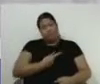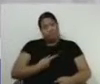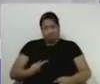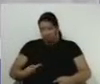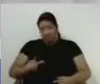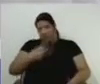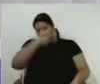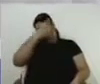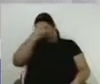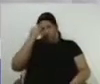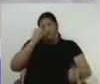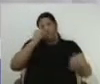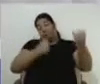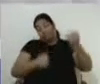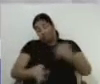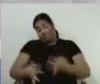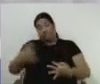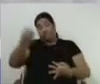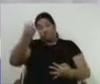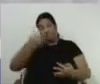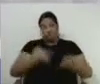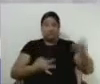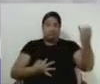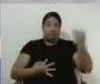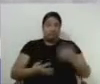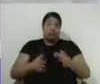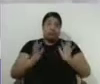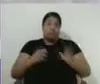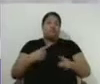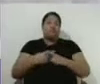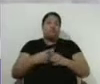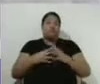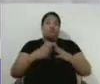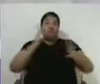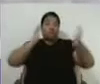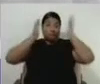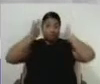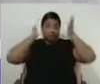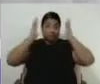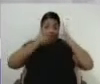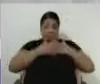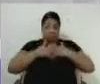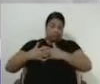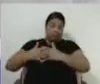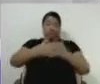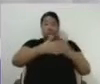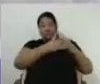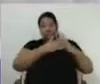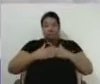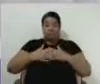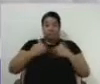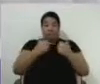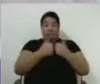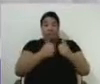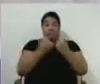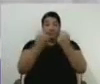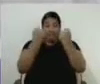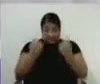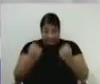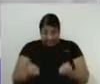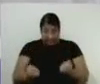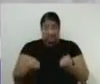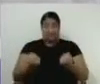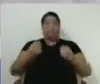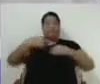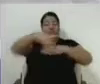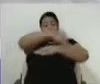mas é uma rota de caminhões e de ônibus. E com essas obras que nós estamos viabilizando junto ao